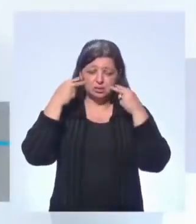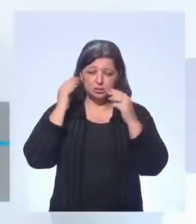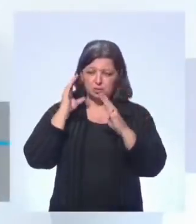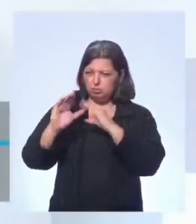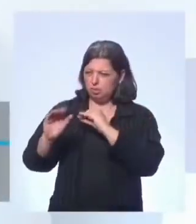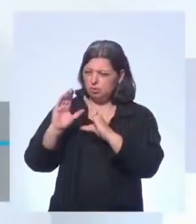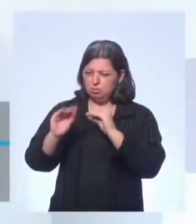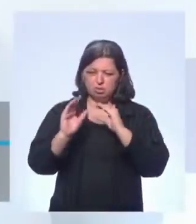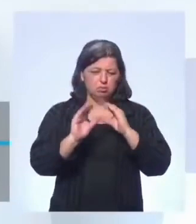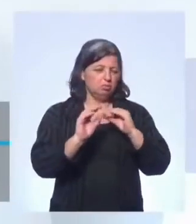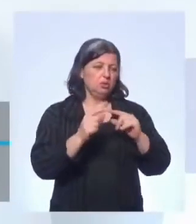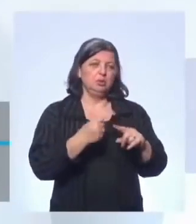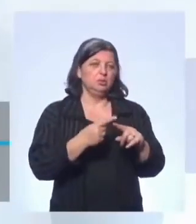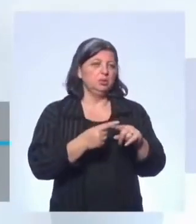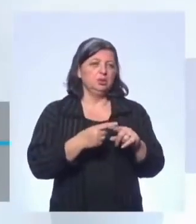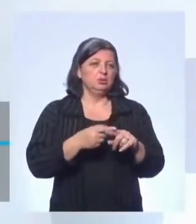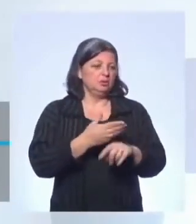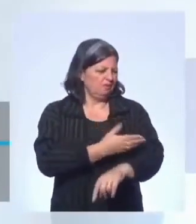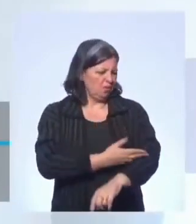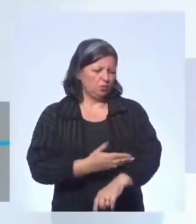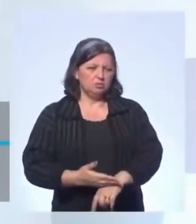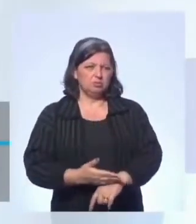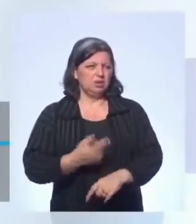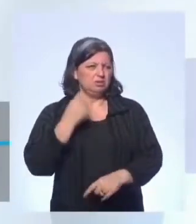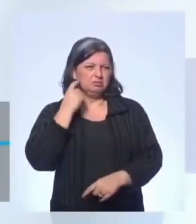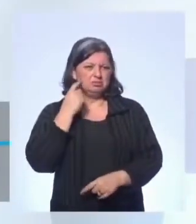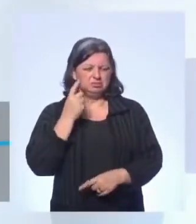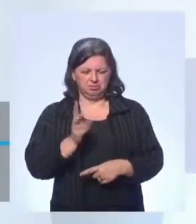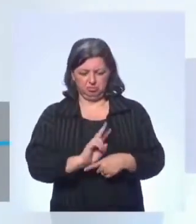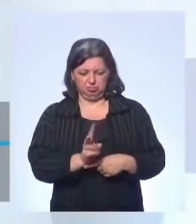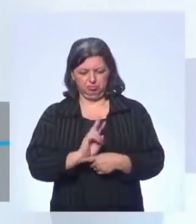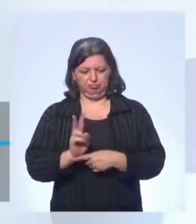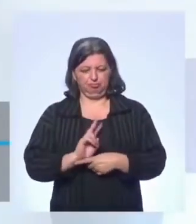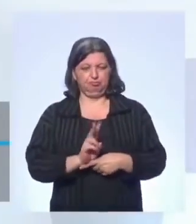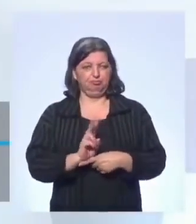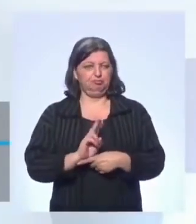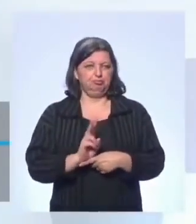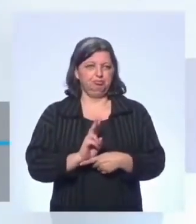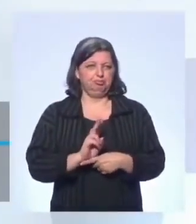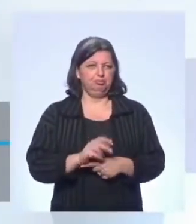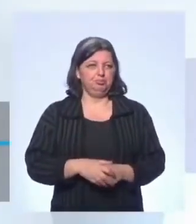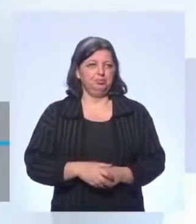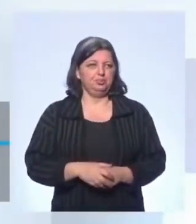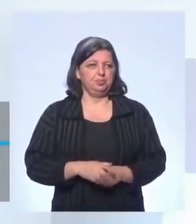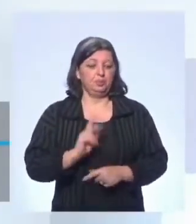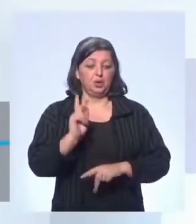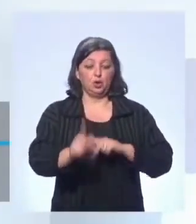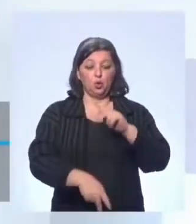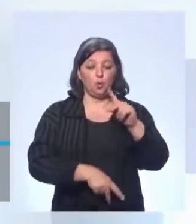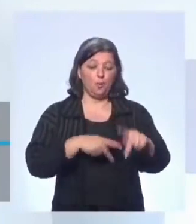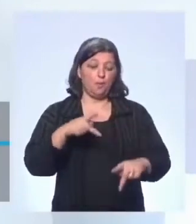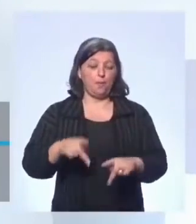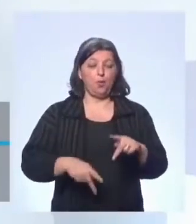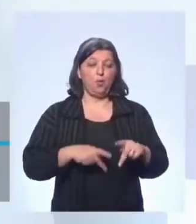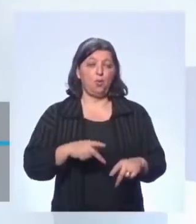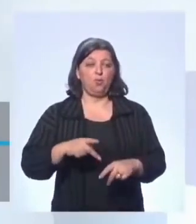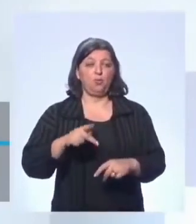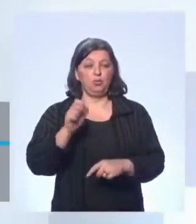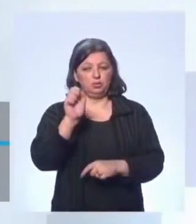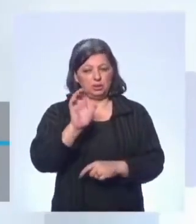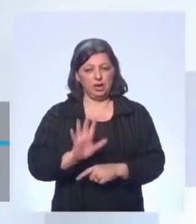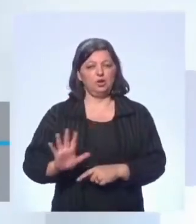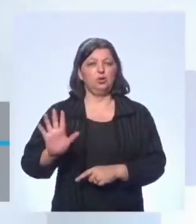estavam acostumados com aquele tipo de trabalho supervisionado que os europeus estavam